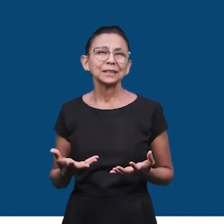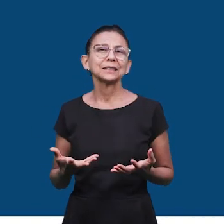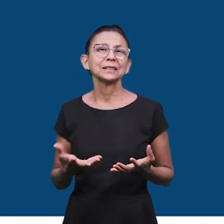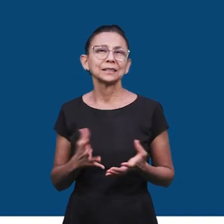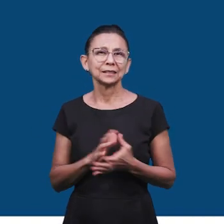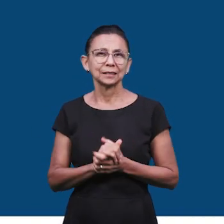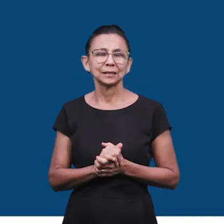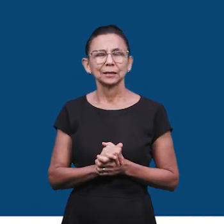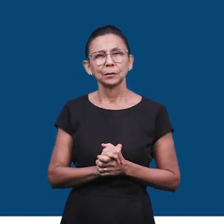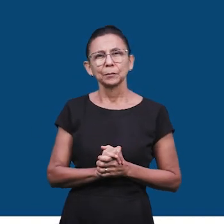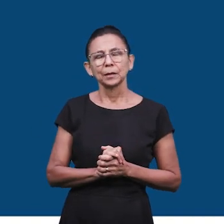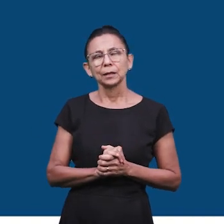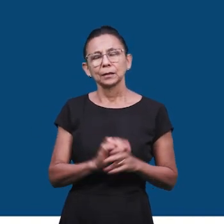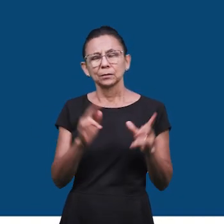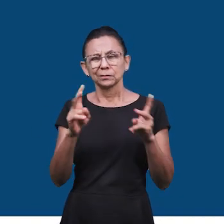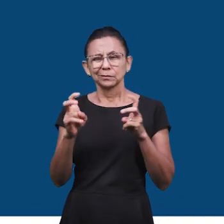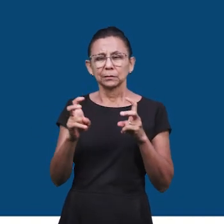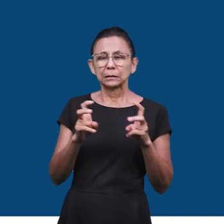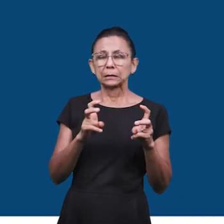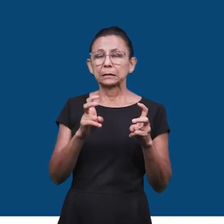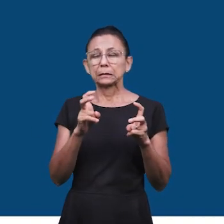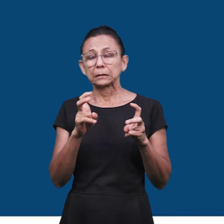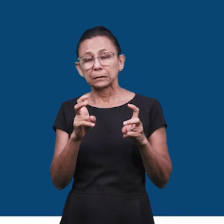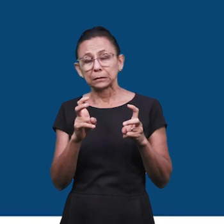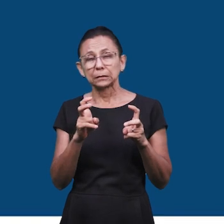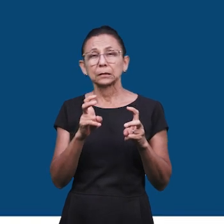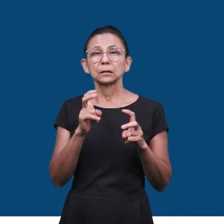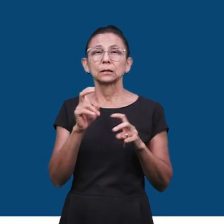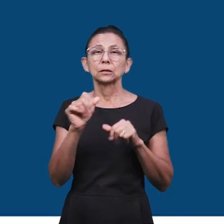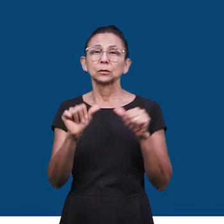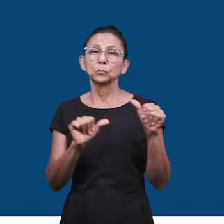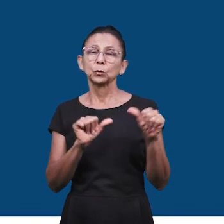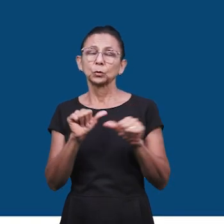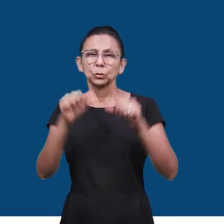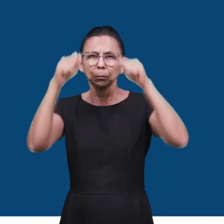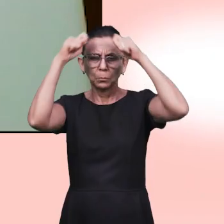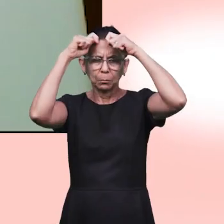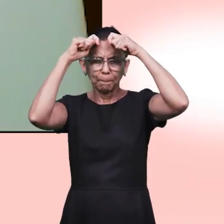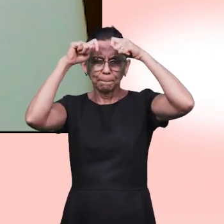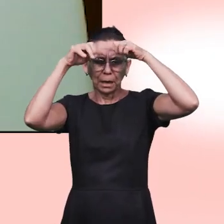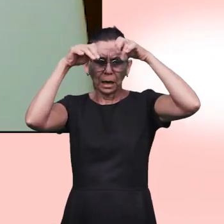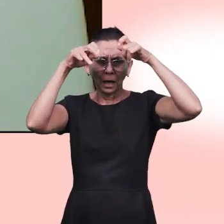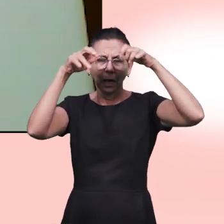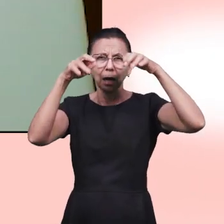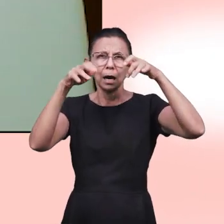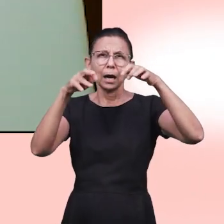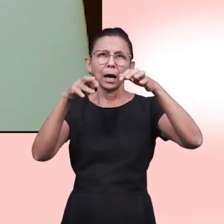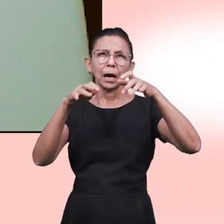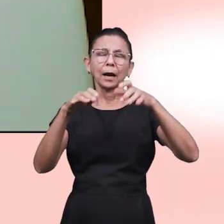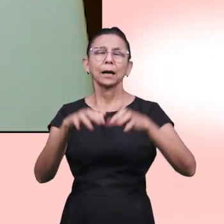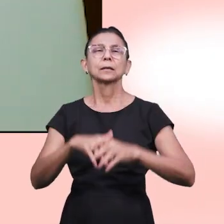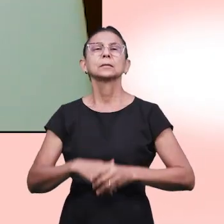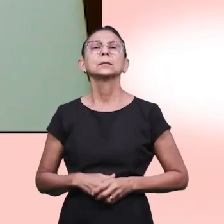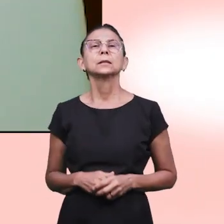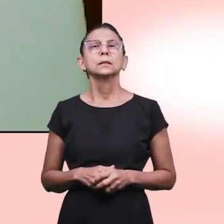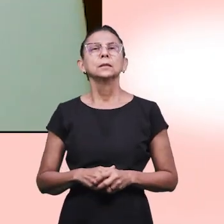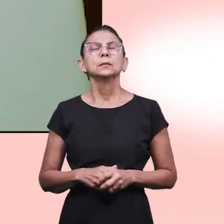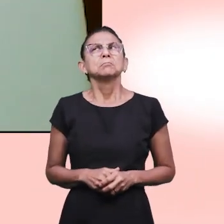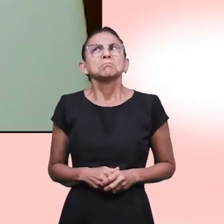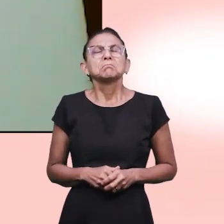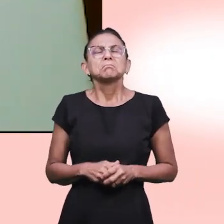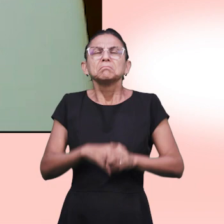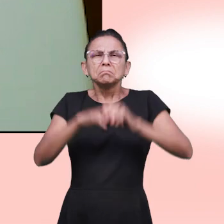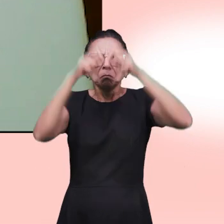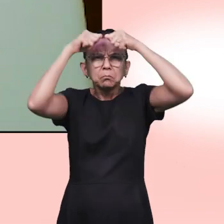densidade de conexões sinápticas, da atividade dos neurotransmissores e também perda dos prolongamentos dos neurônios. Mas o